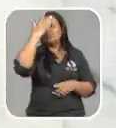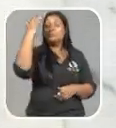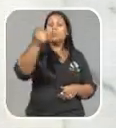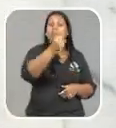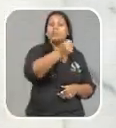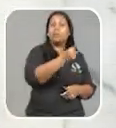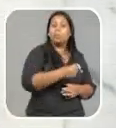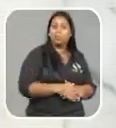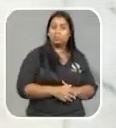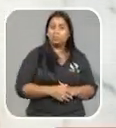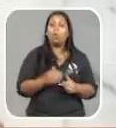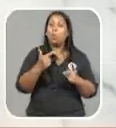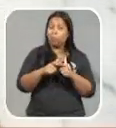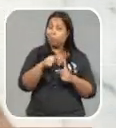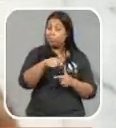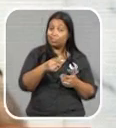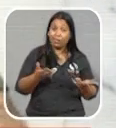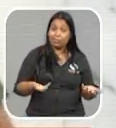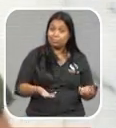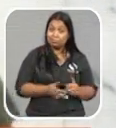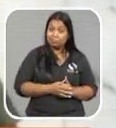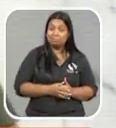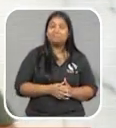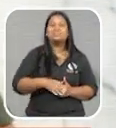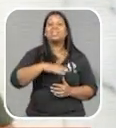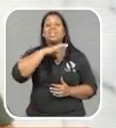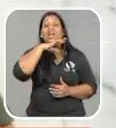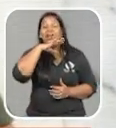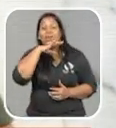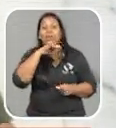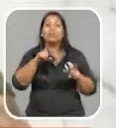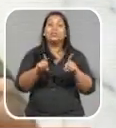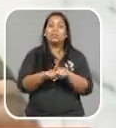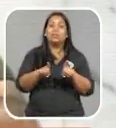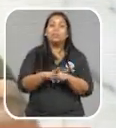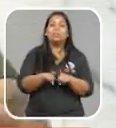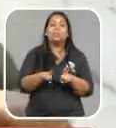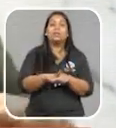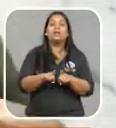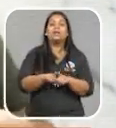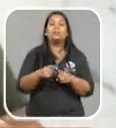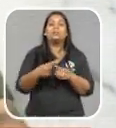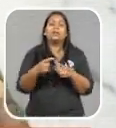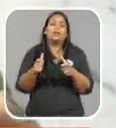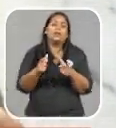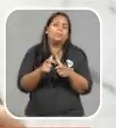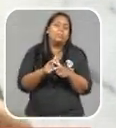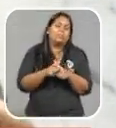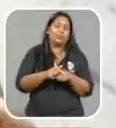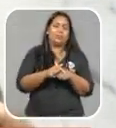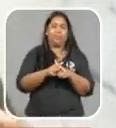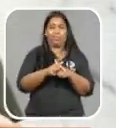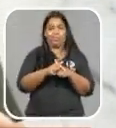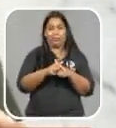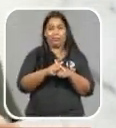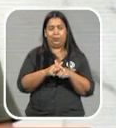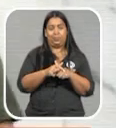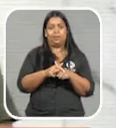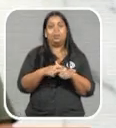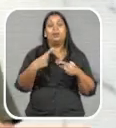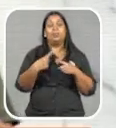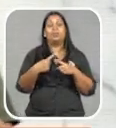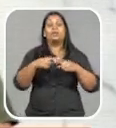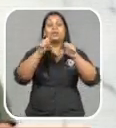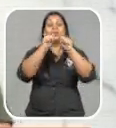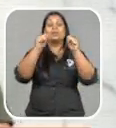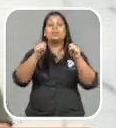ruim também porque ela é diminuta, porque ela é pequena. E porque o sistema facilita a eleição sempre de